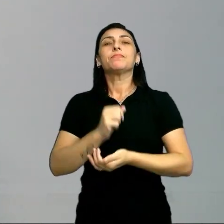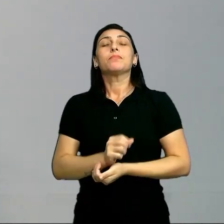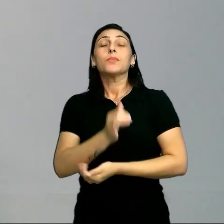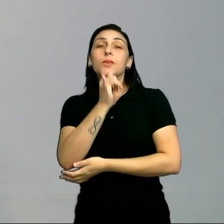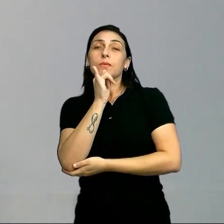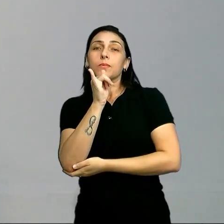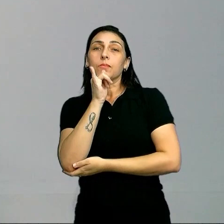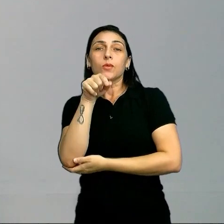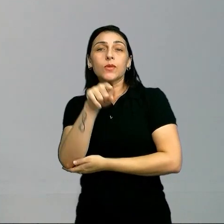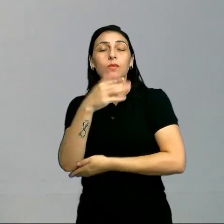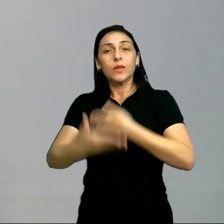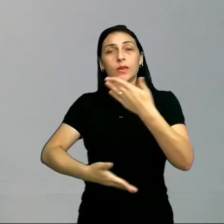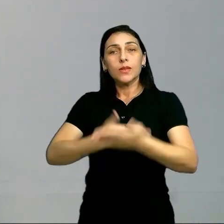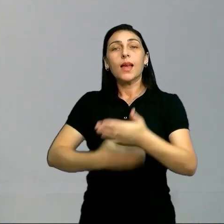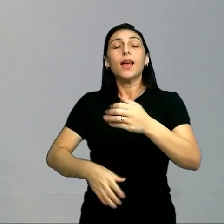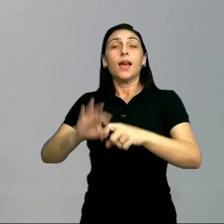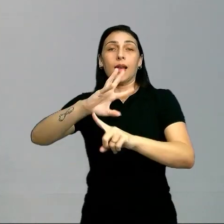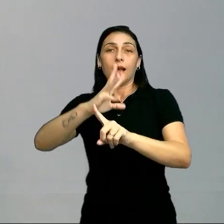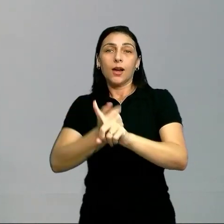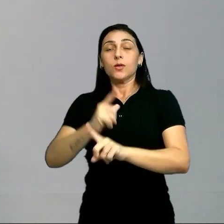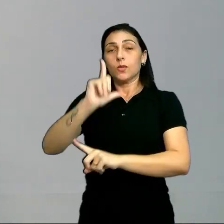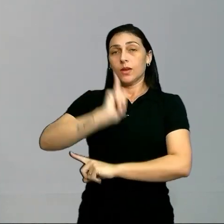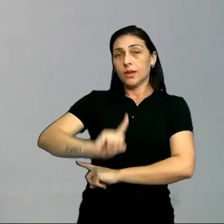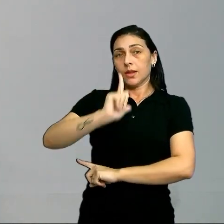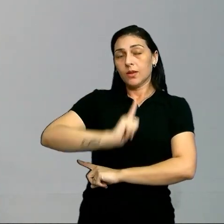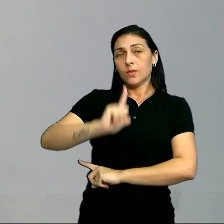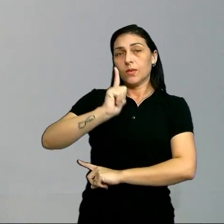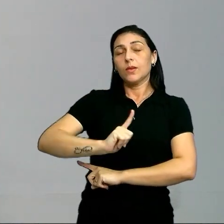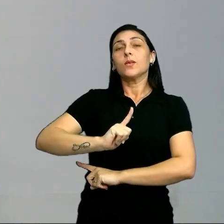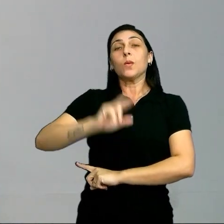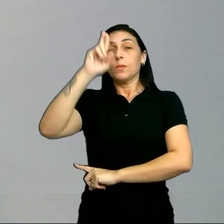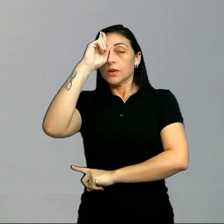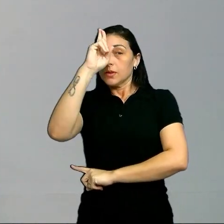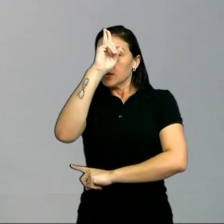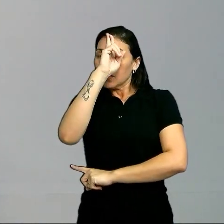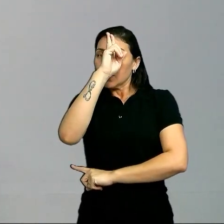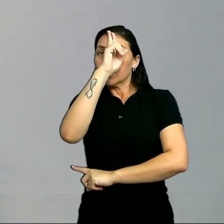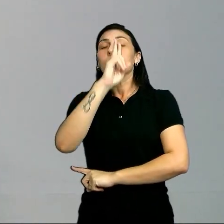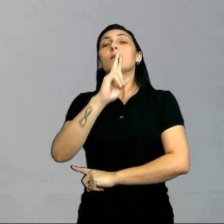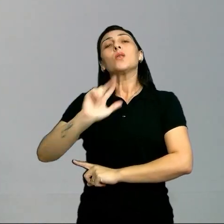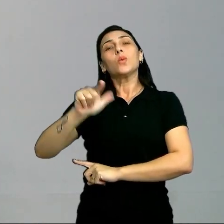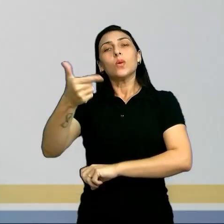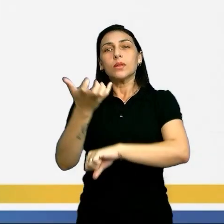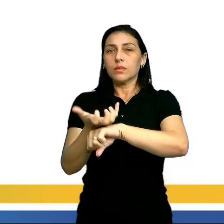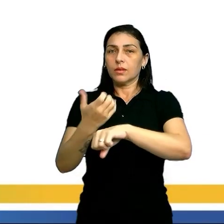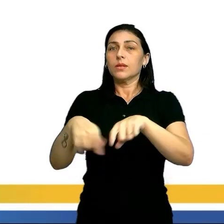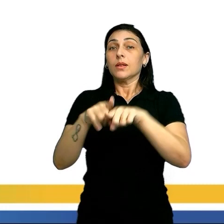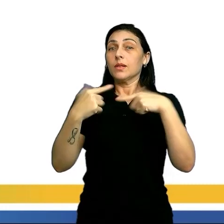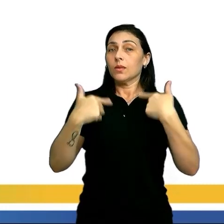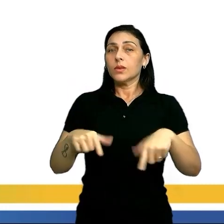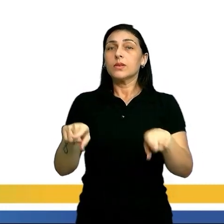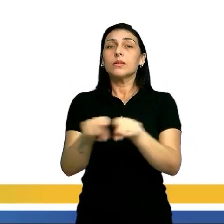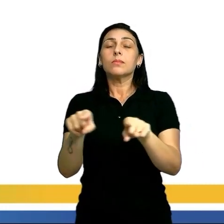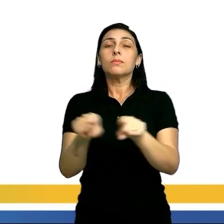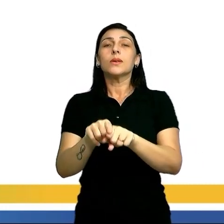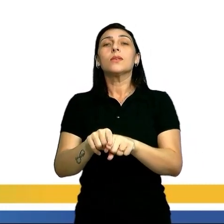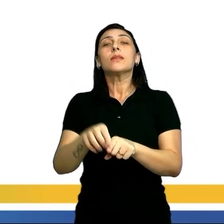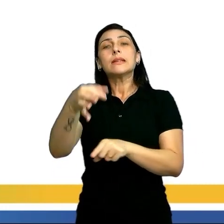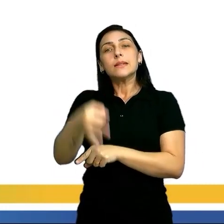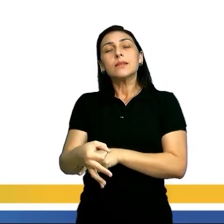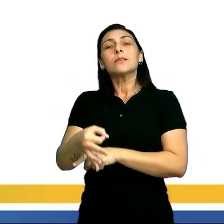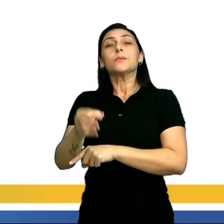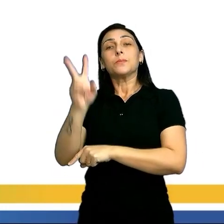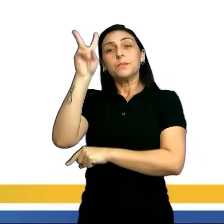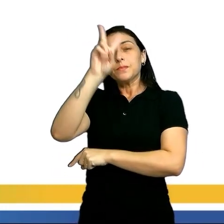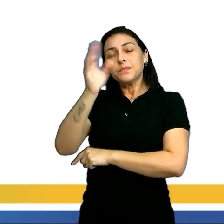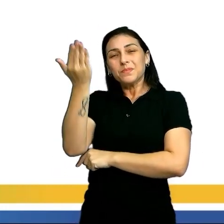Por exemplo, você vai relacionar a arte com a literatura, com a história, com as outras linguagens, correto? Então, lá na